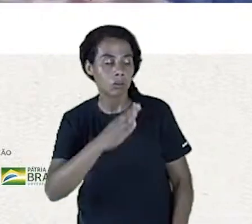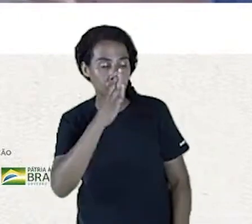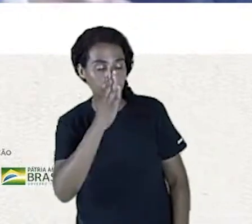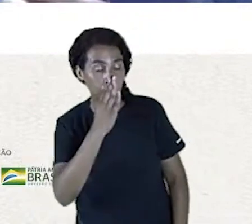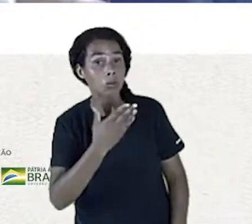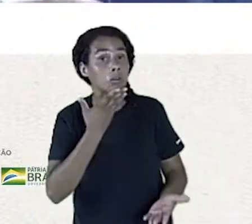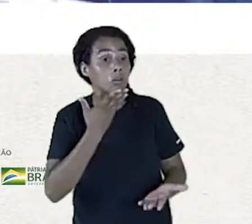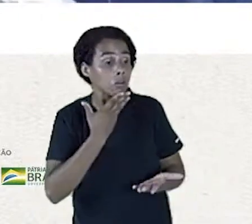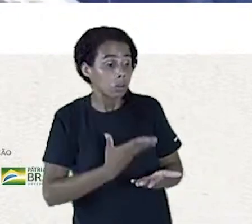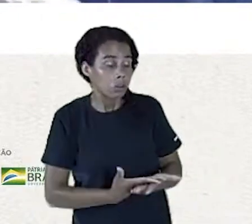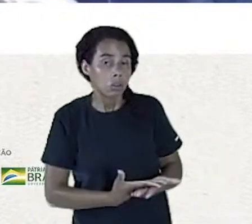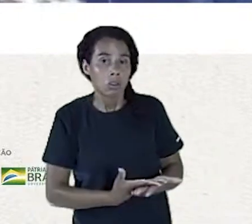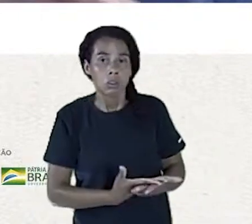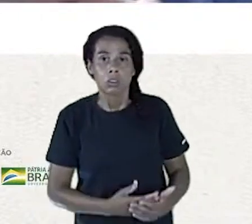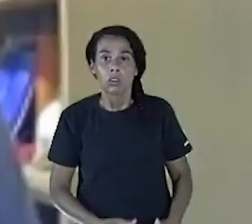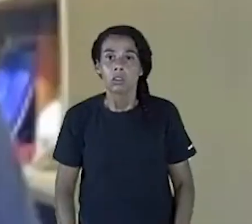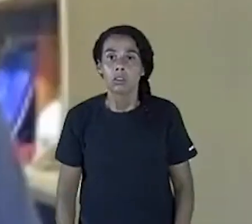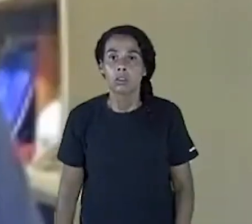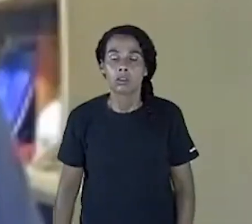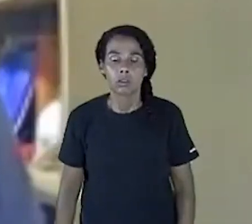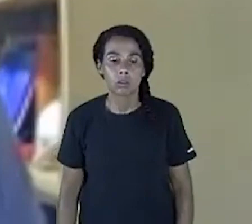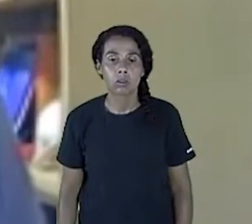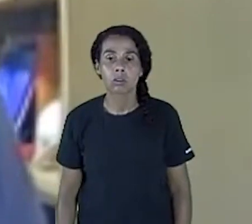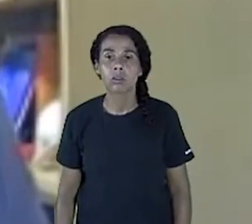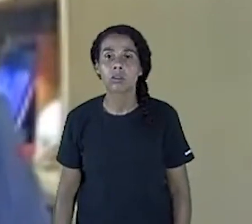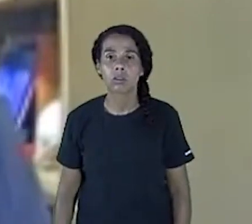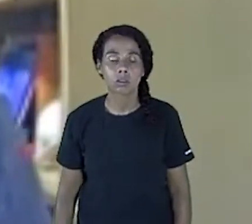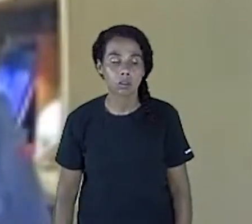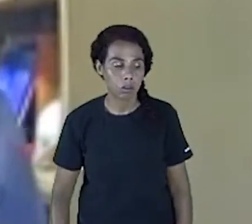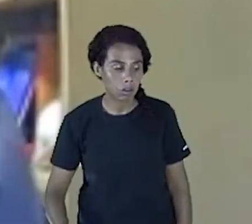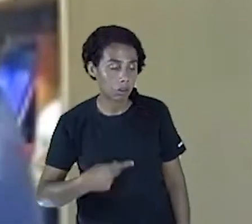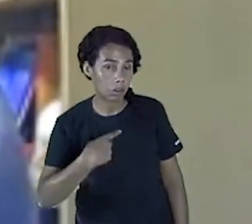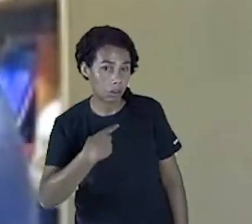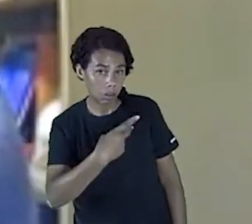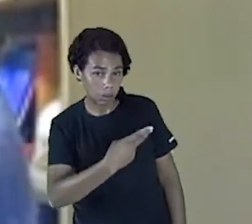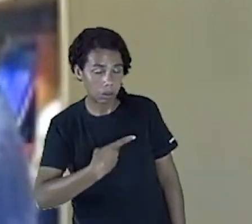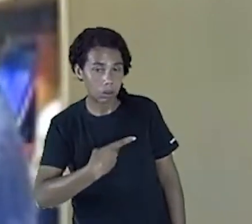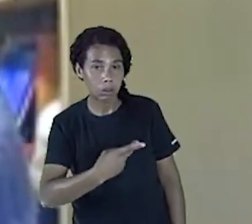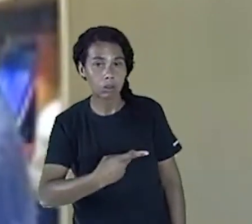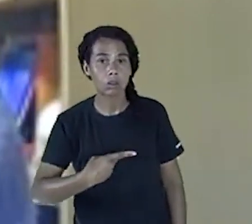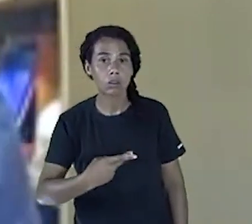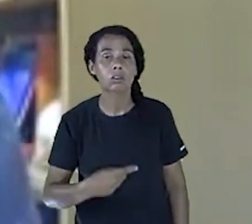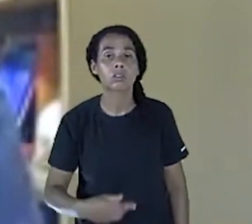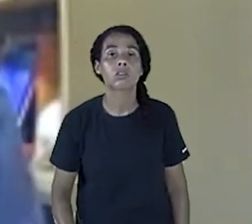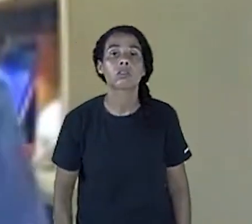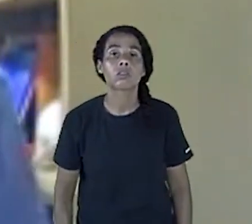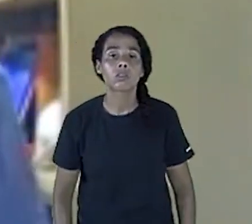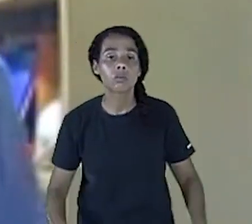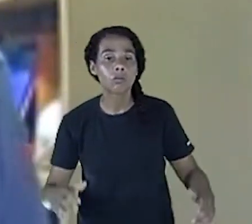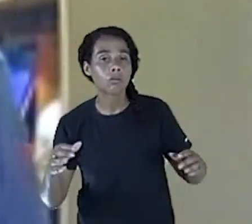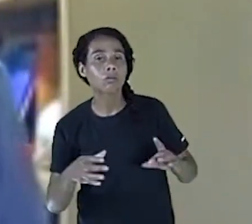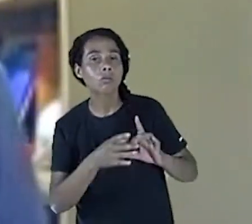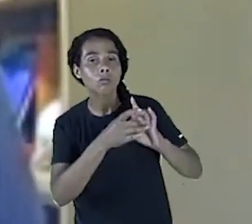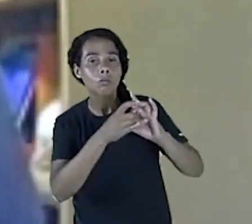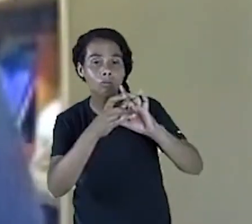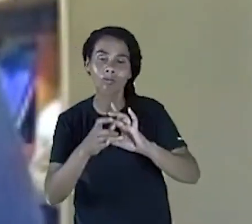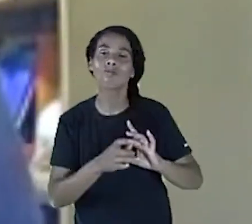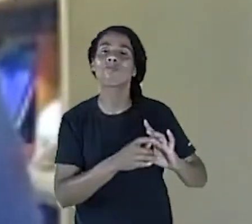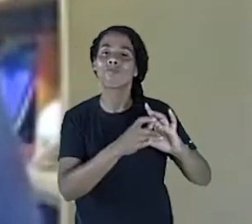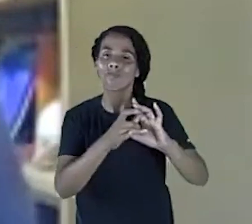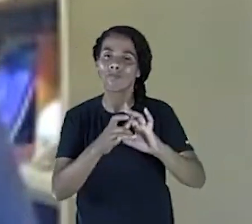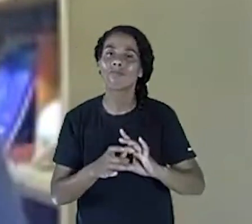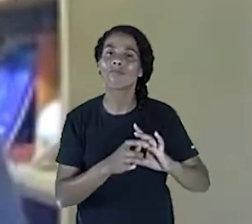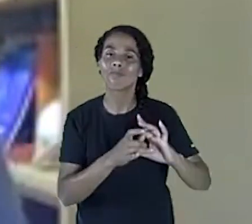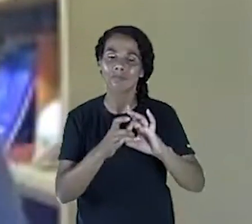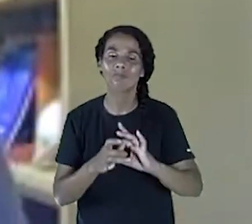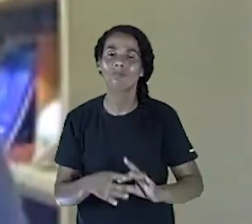Porque como a gente tem uma irmandade, vamos dizer, espiritual, eu sinto esse ser que está lá dentro dele, que é muito